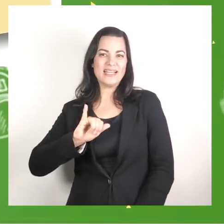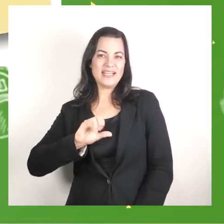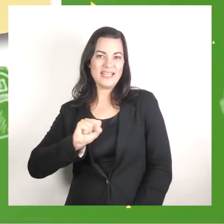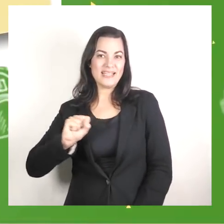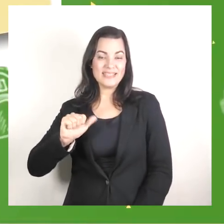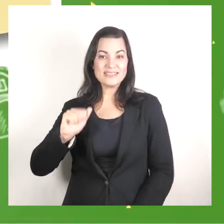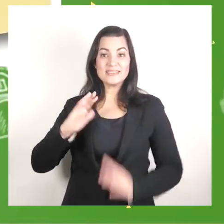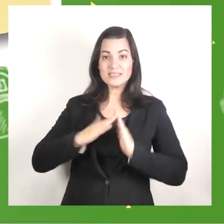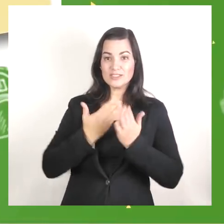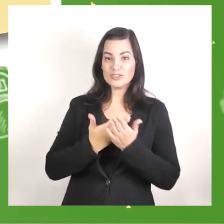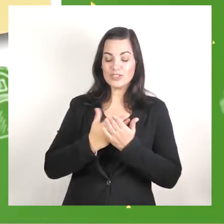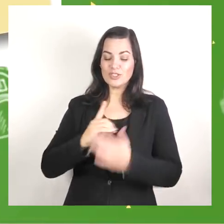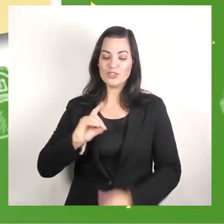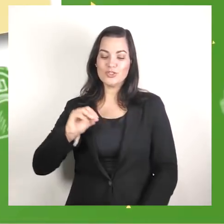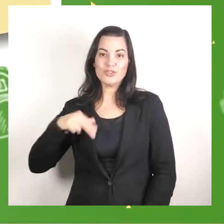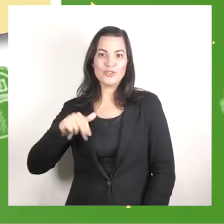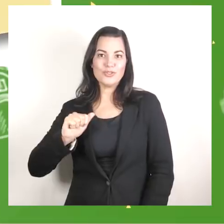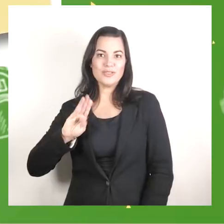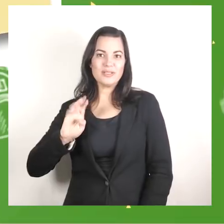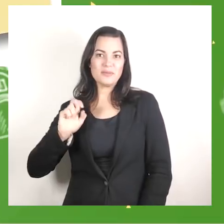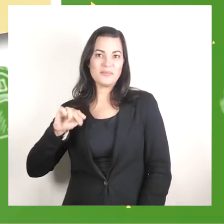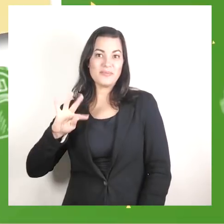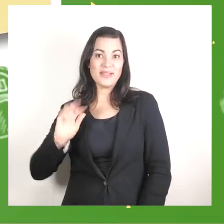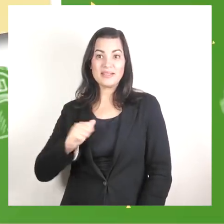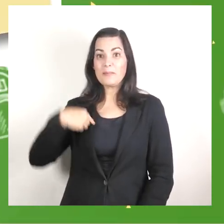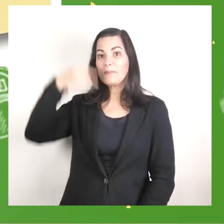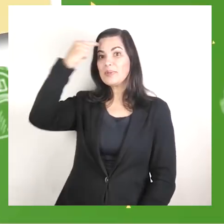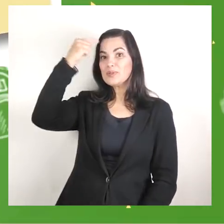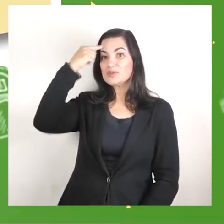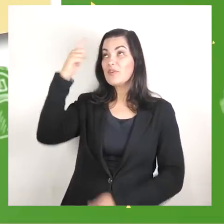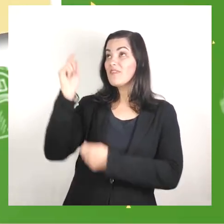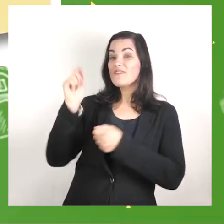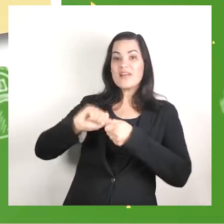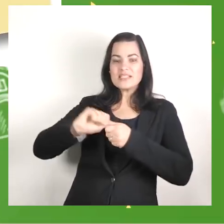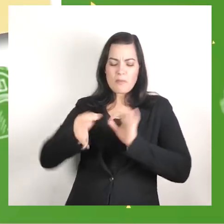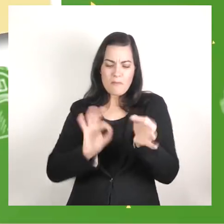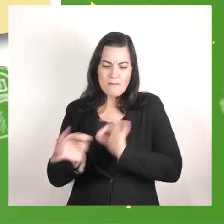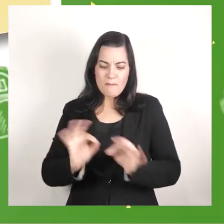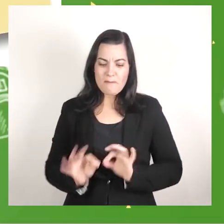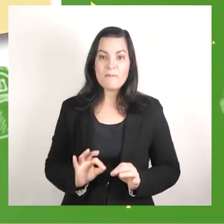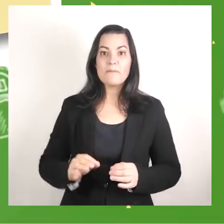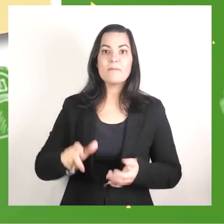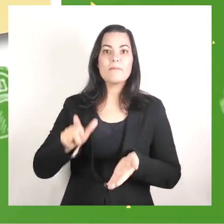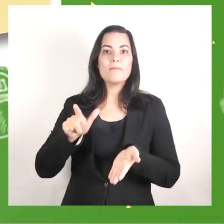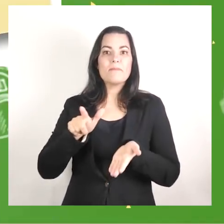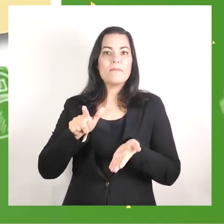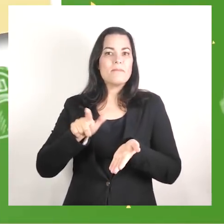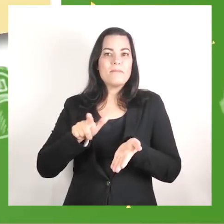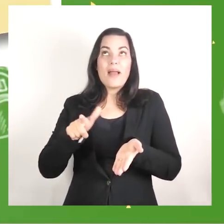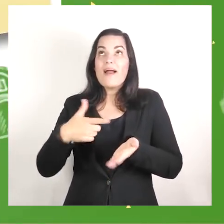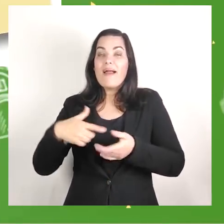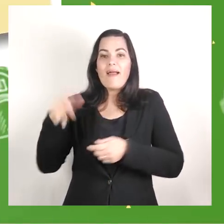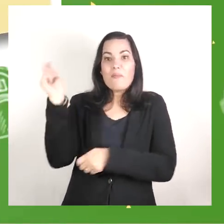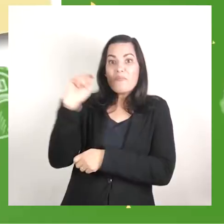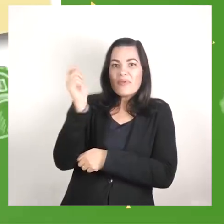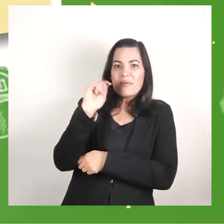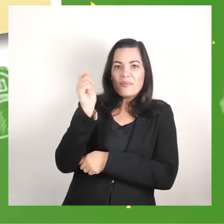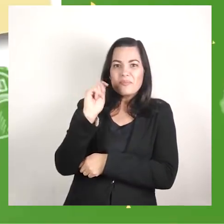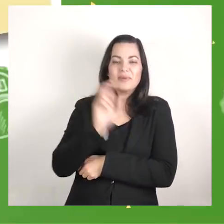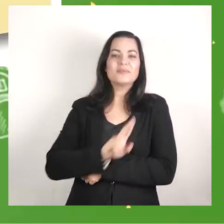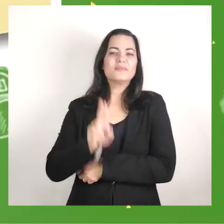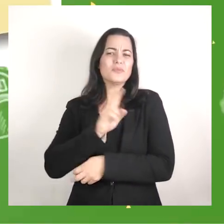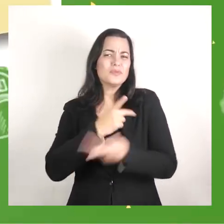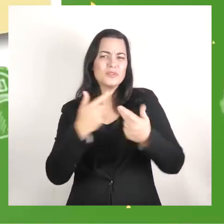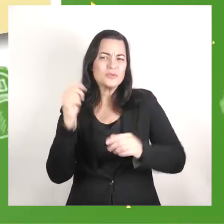4º ano, disse que faria uma pipa usando uma folha de árvore, gravetos e cipó. O